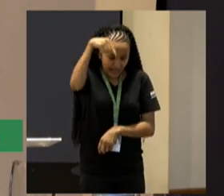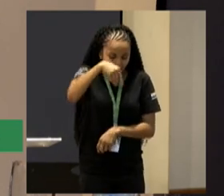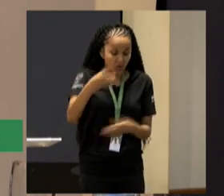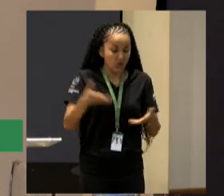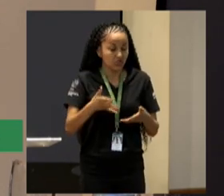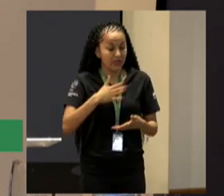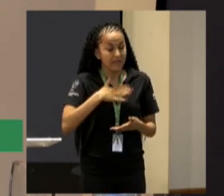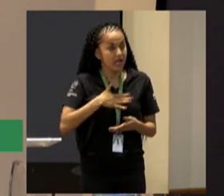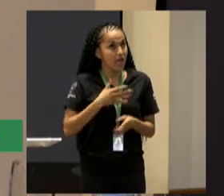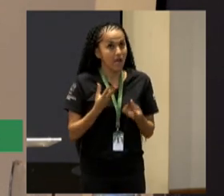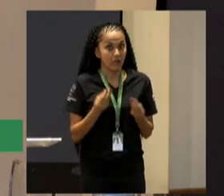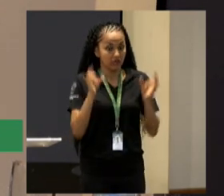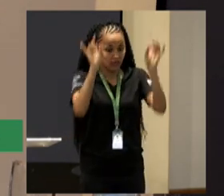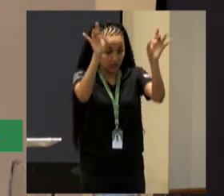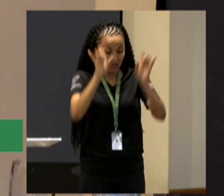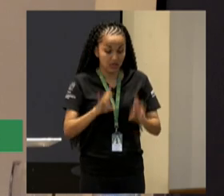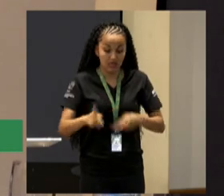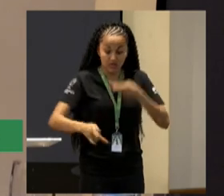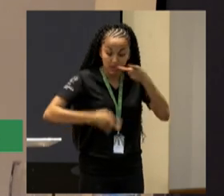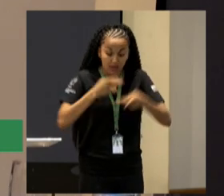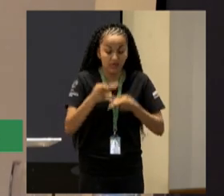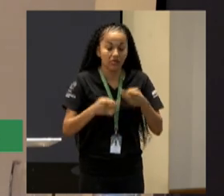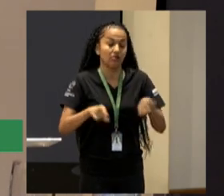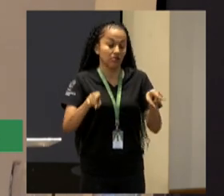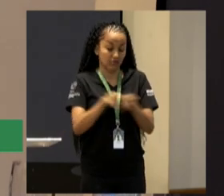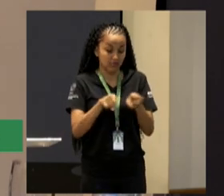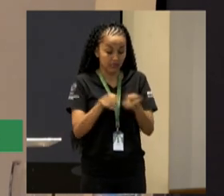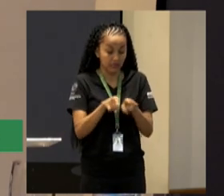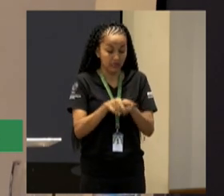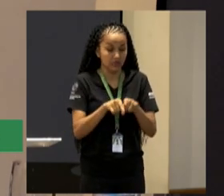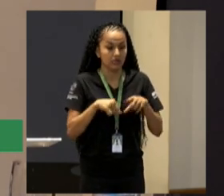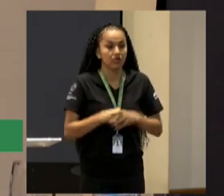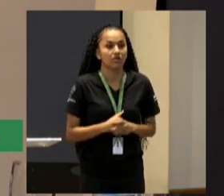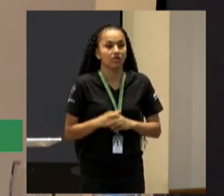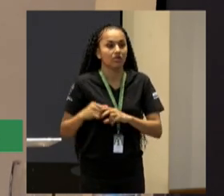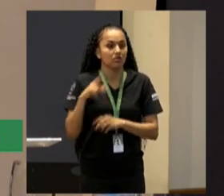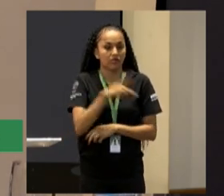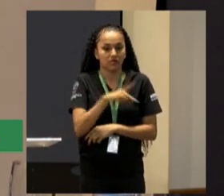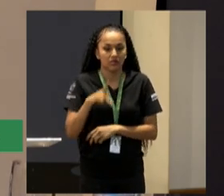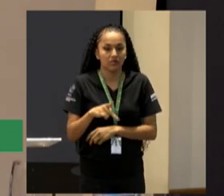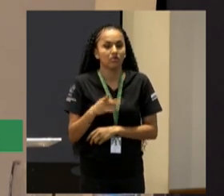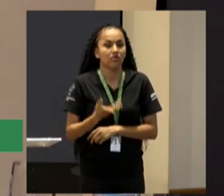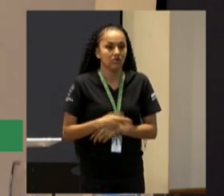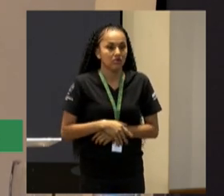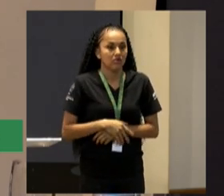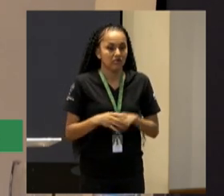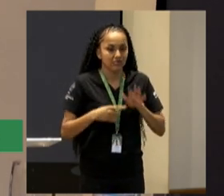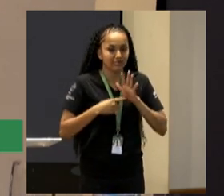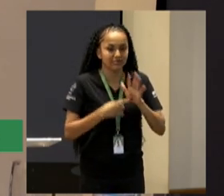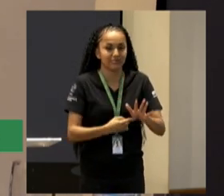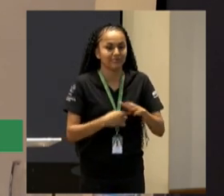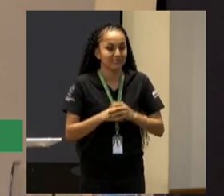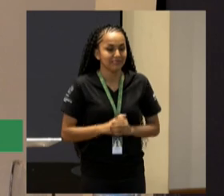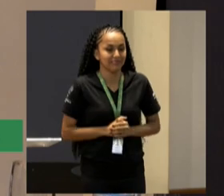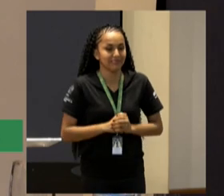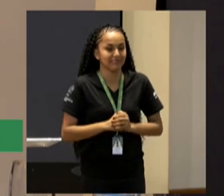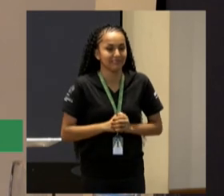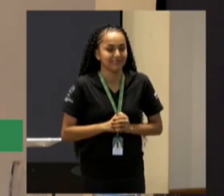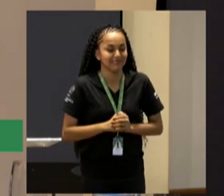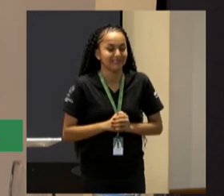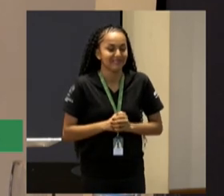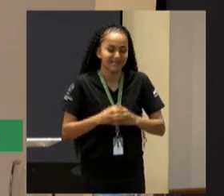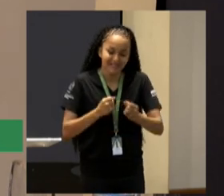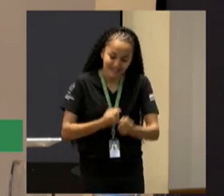especial mesmo. Falando um pouquinho daquilo que a professora Jeruzi trouxe, na